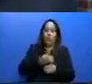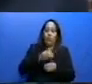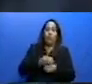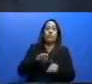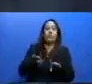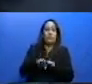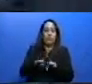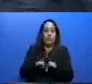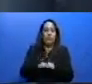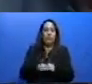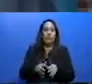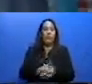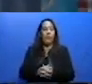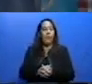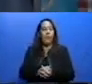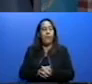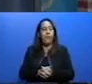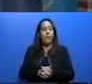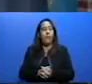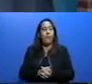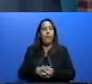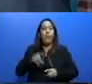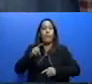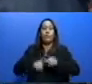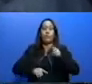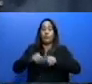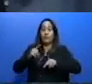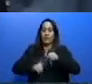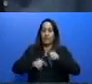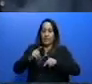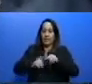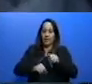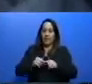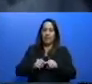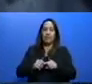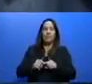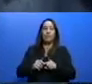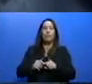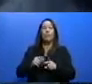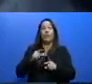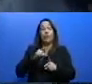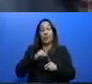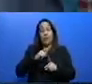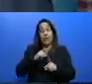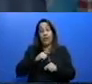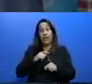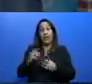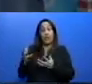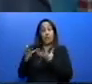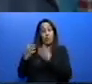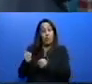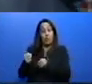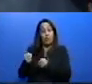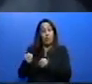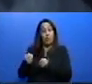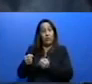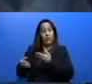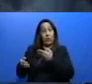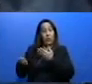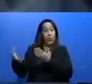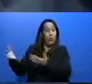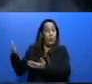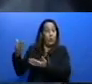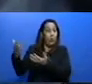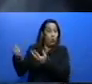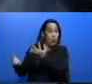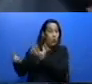gelado. Ou seja, os materiais que reduzem a passagem do calor de um lugar quente para um local mais